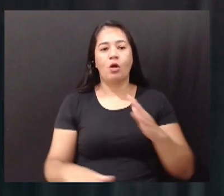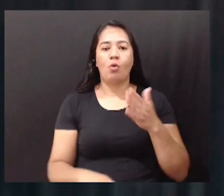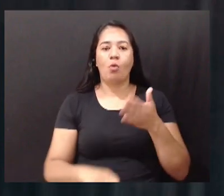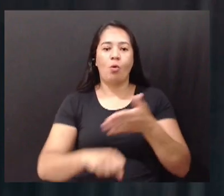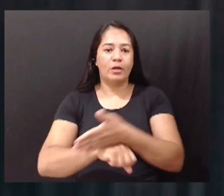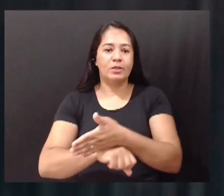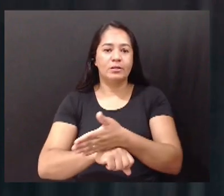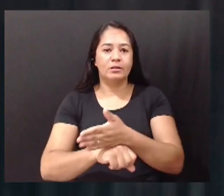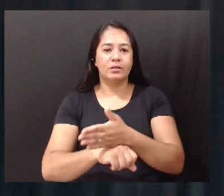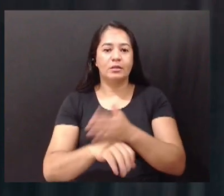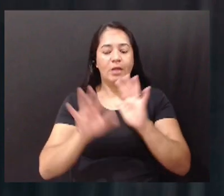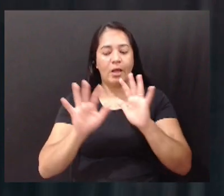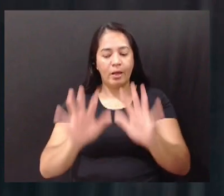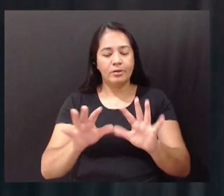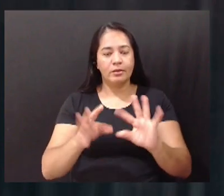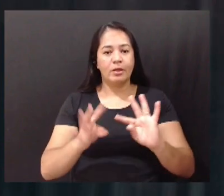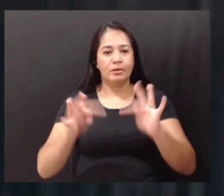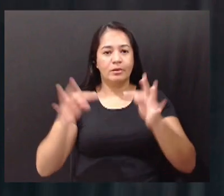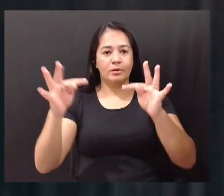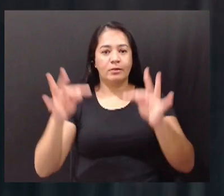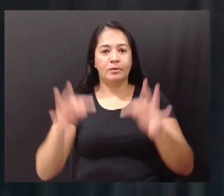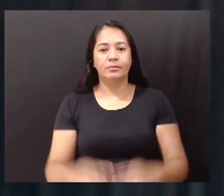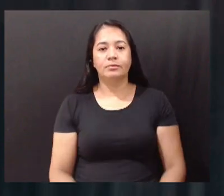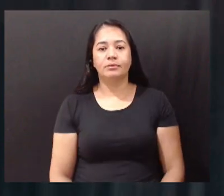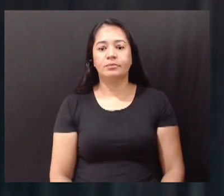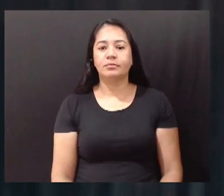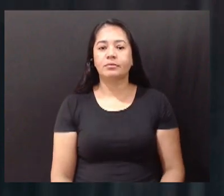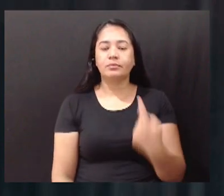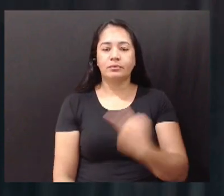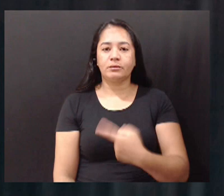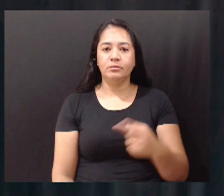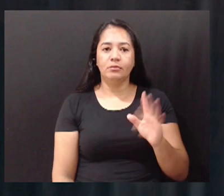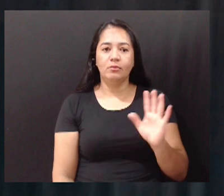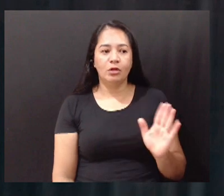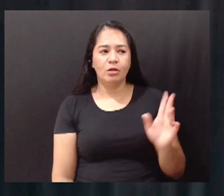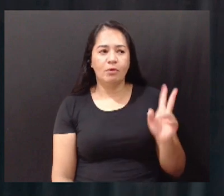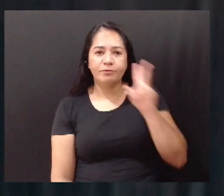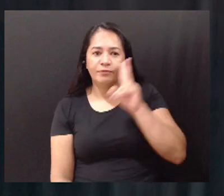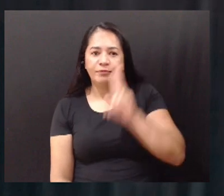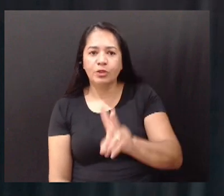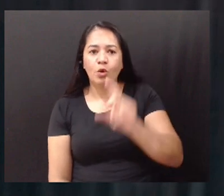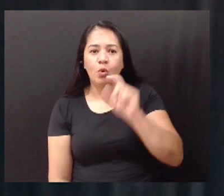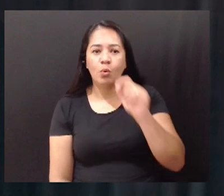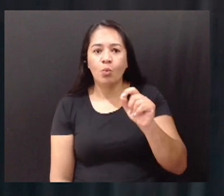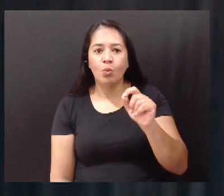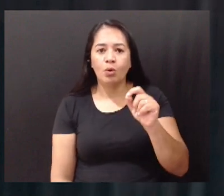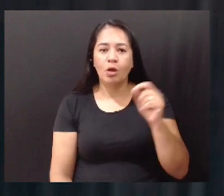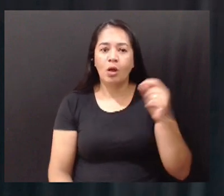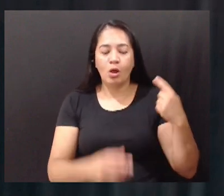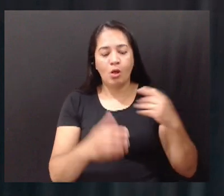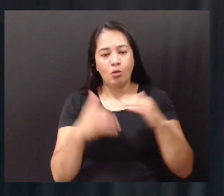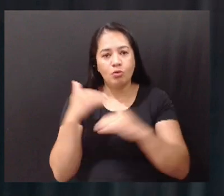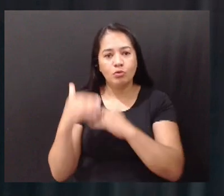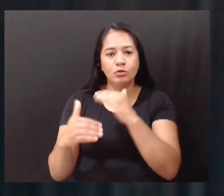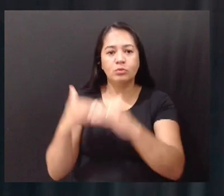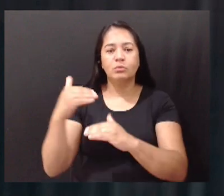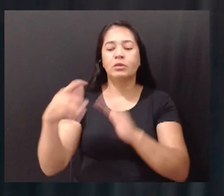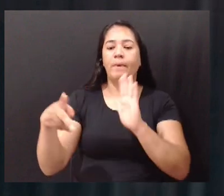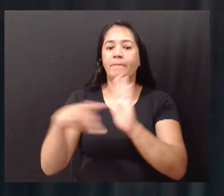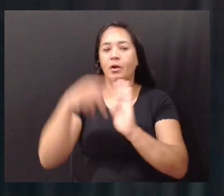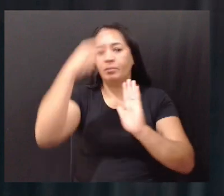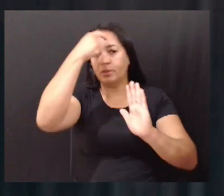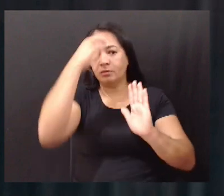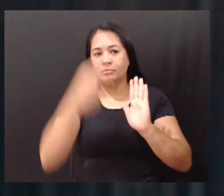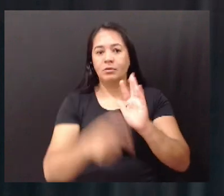né? E o que a gente tem visto é que com o desenvolvimento das IAs, a resposta tem ficado